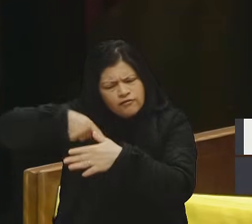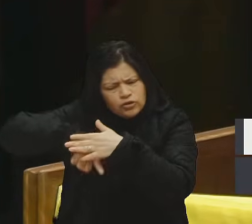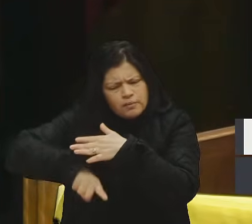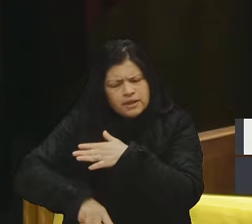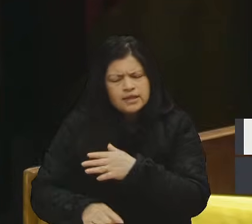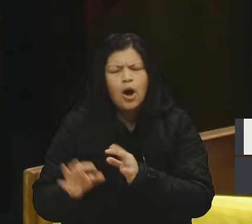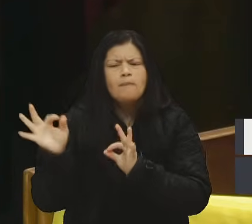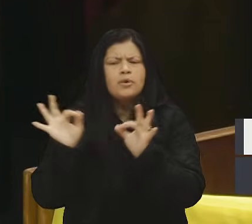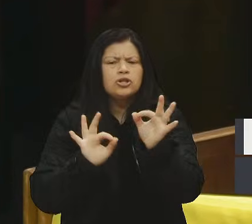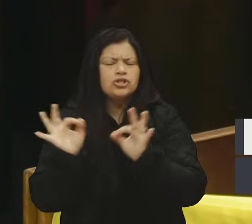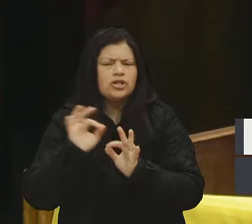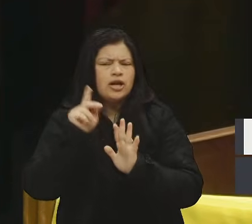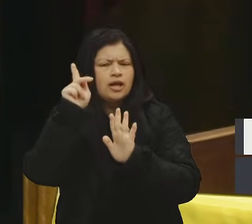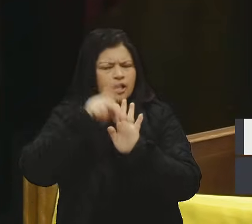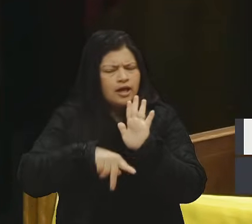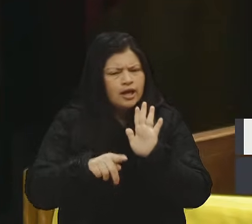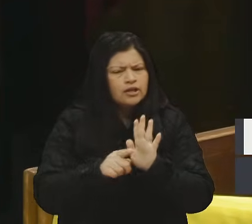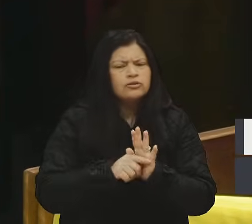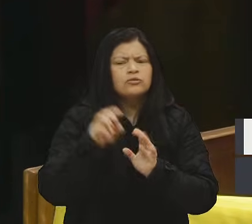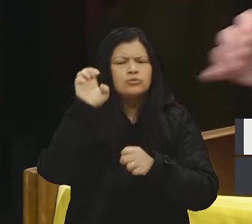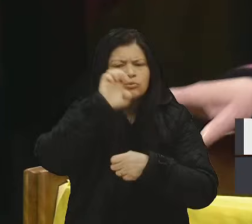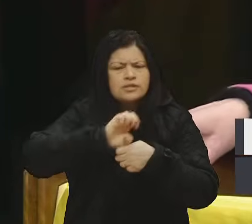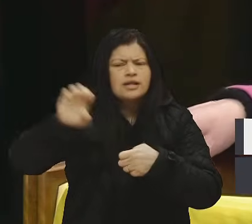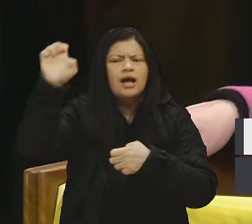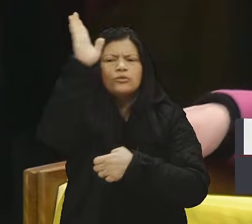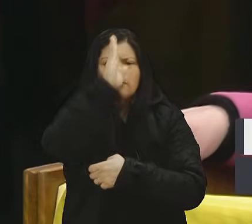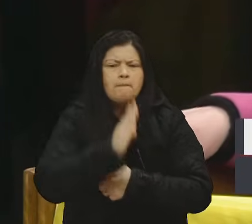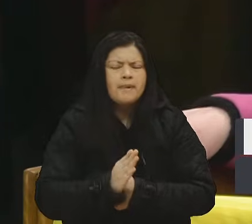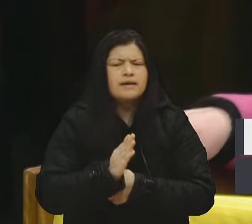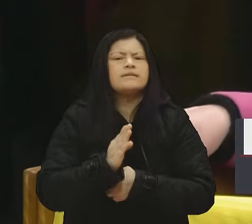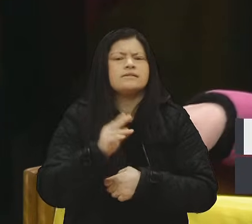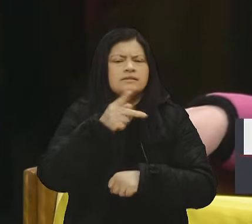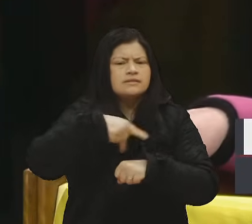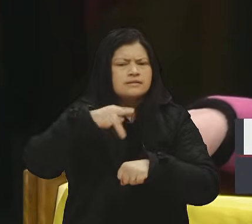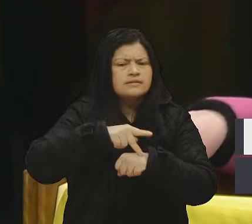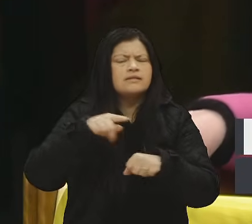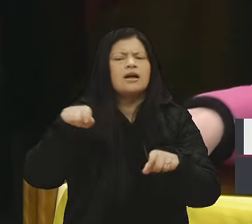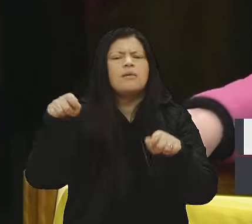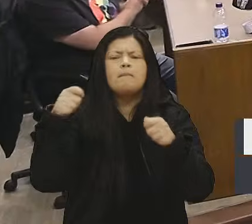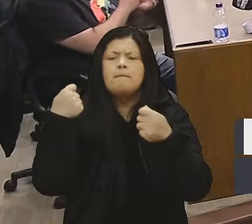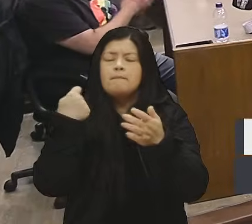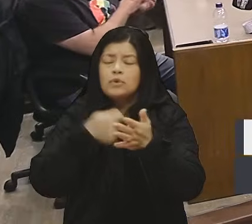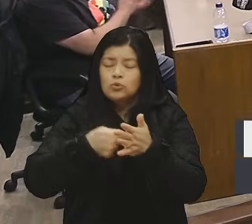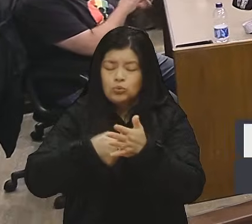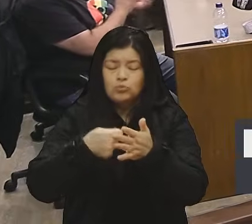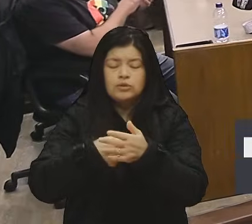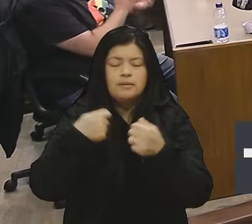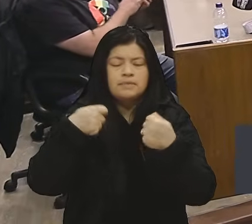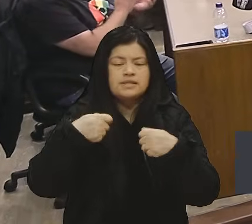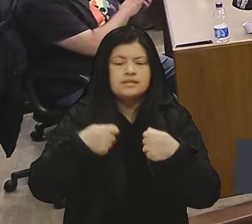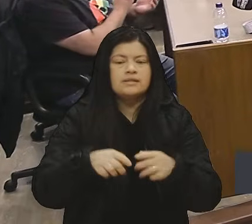de desenvolvimento do Estado e do país. E essa tem que ser a nossa luta. Muito obrigada.